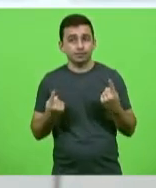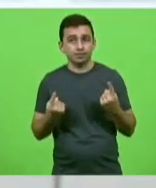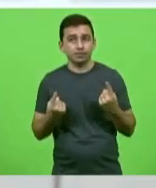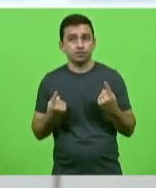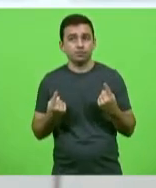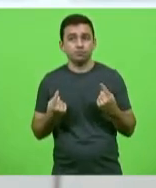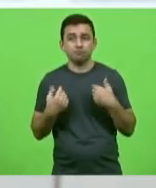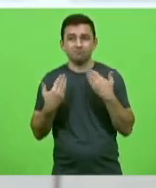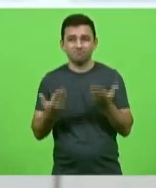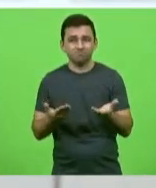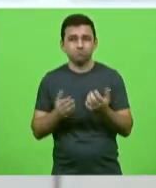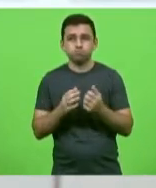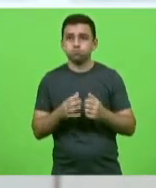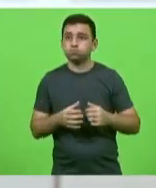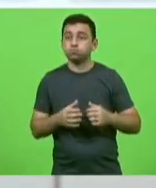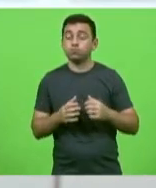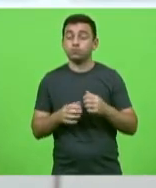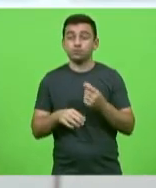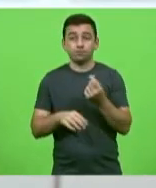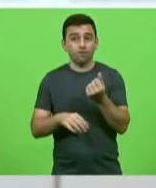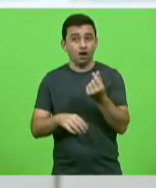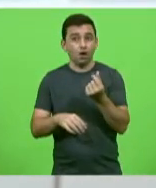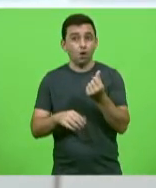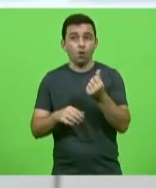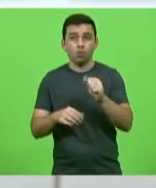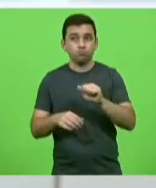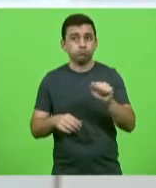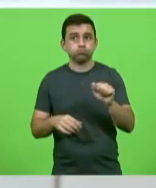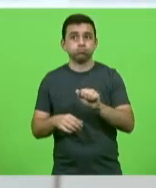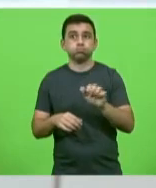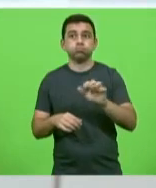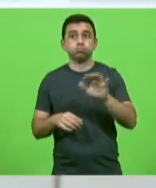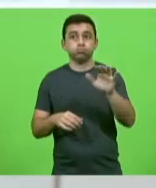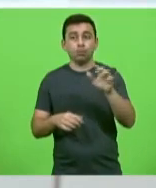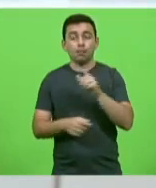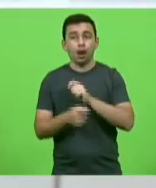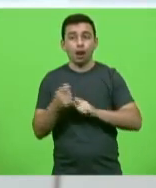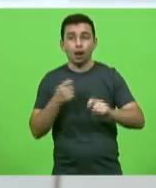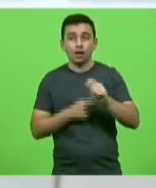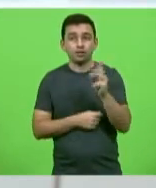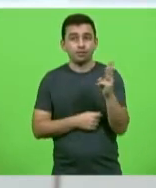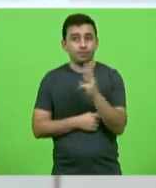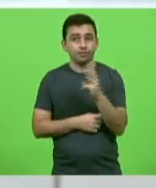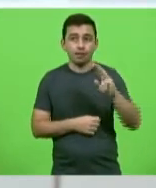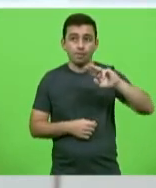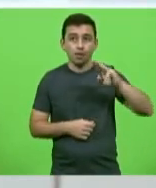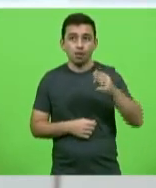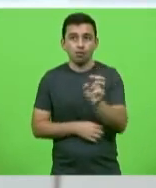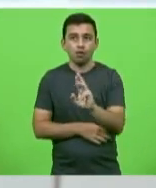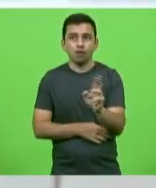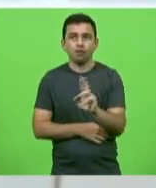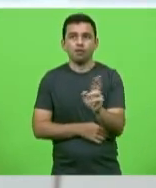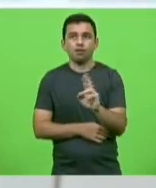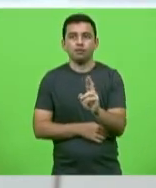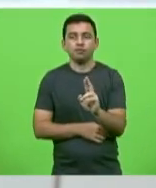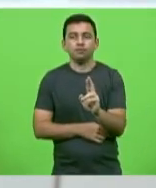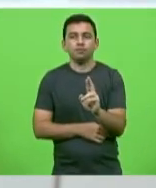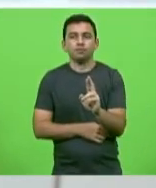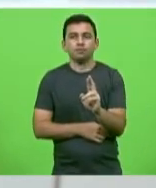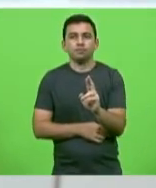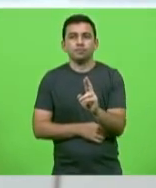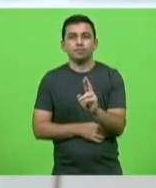Pese a vultuosidade dos valores envolvidos na negociação 33 milhões de reais